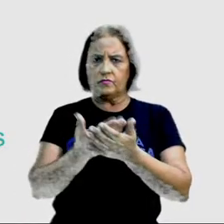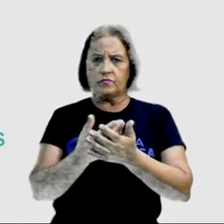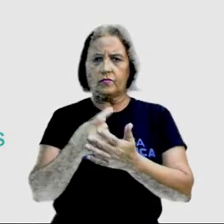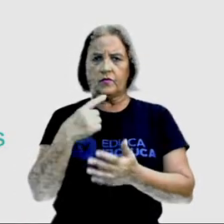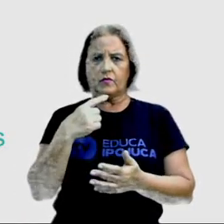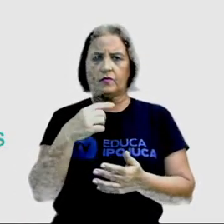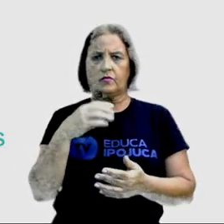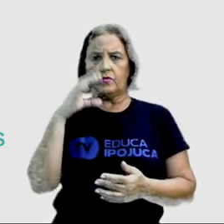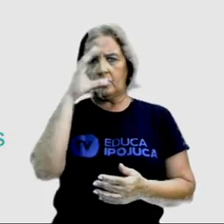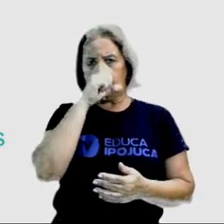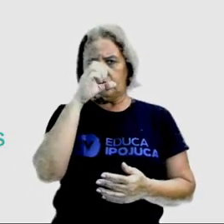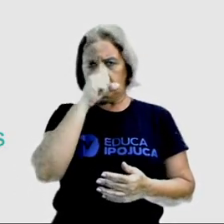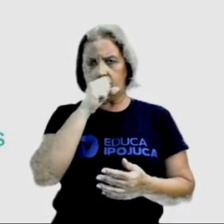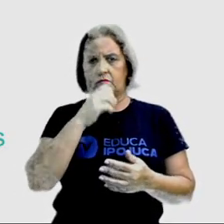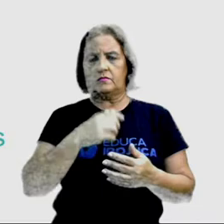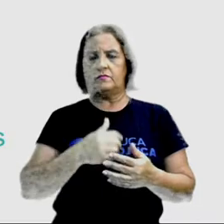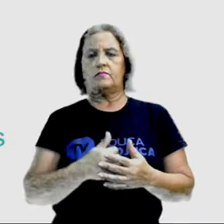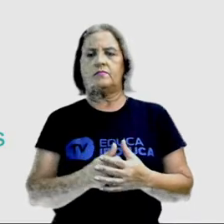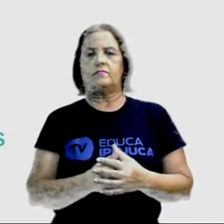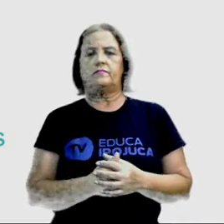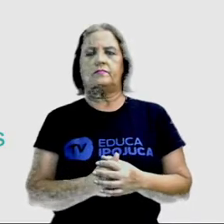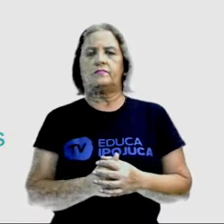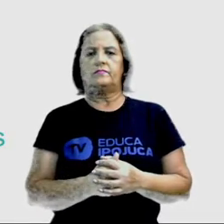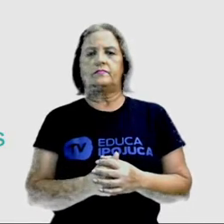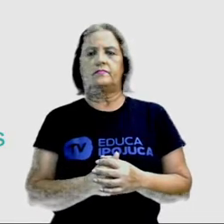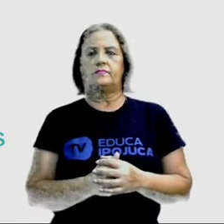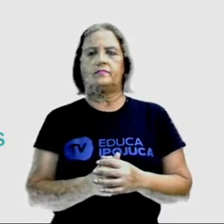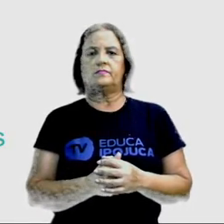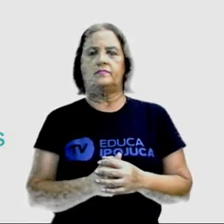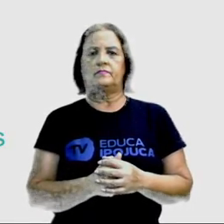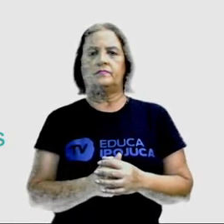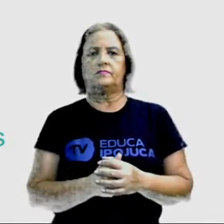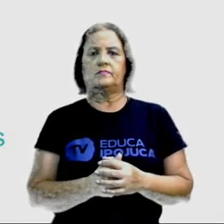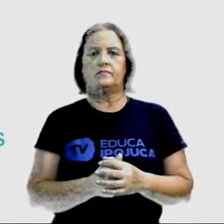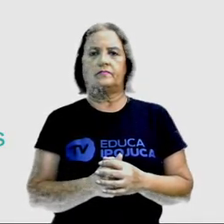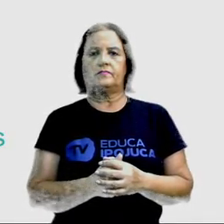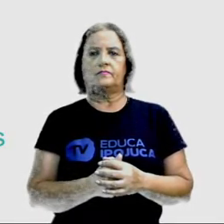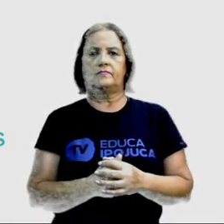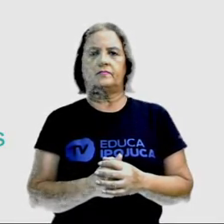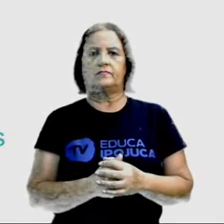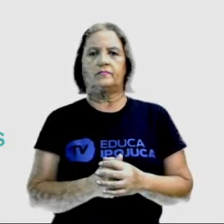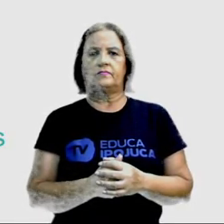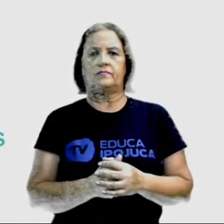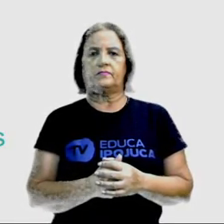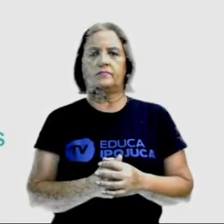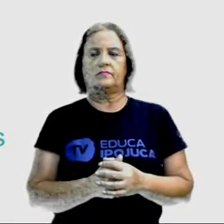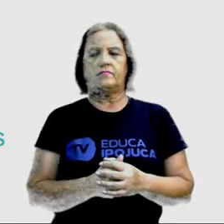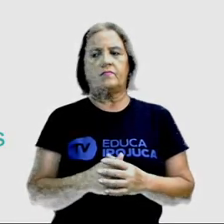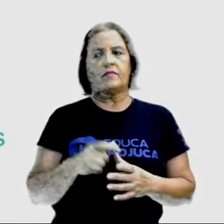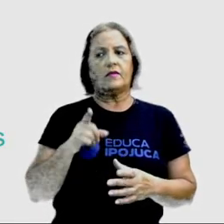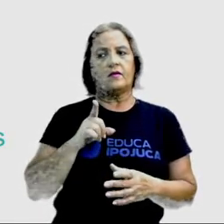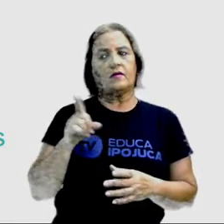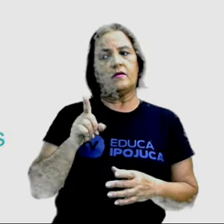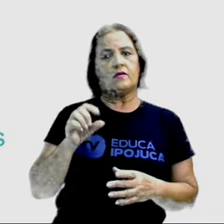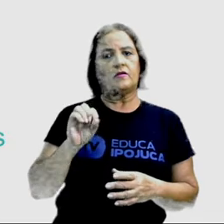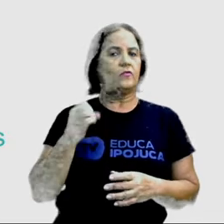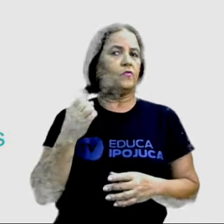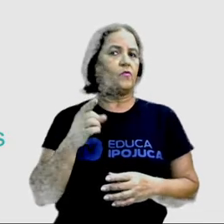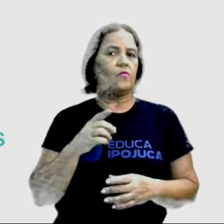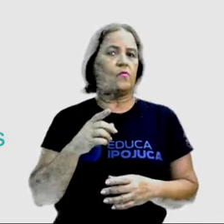Puxe tudo David push the door when we Walk Together in ele ou ela